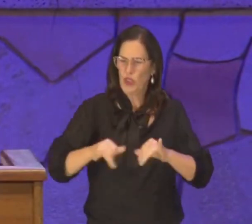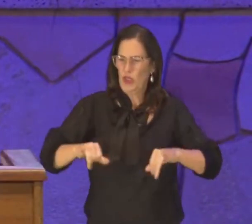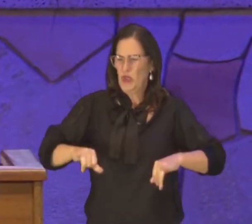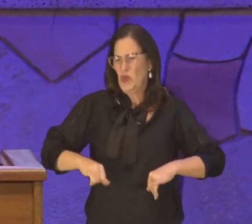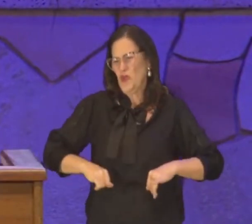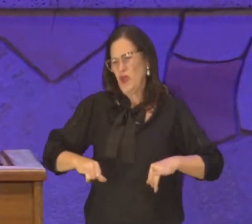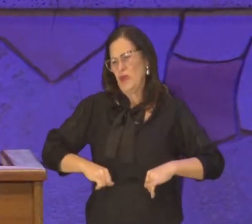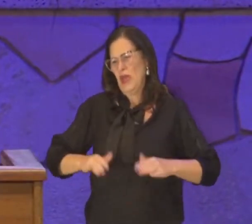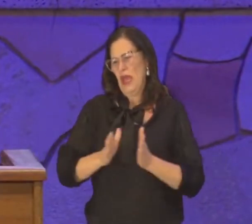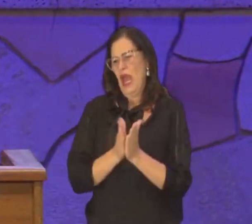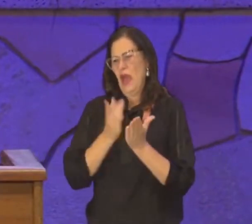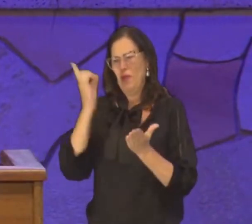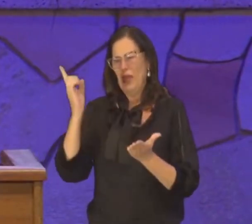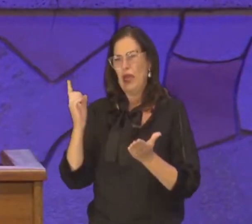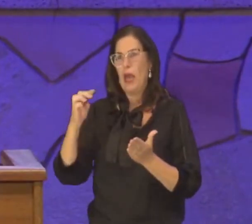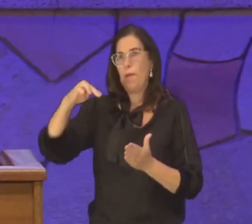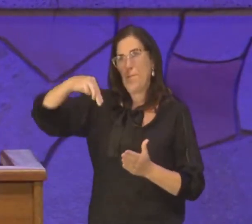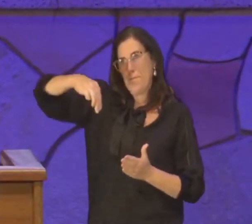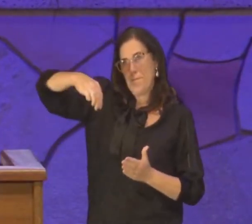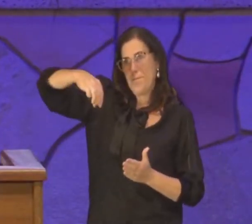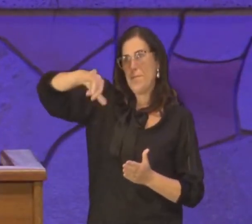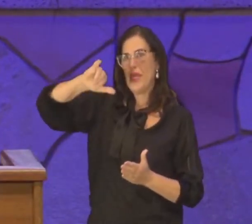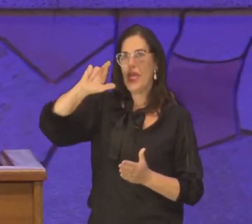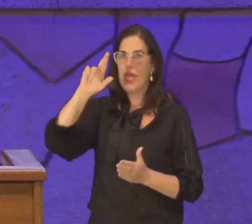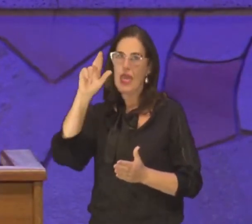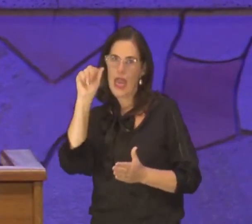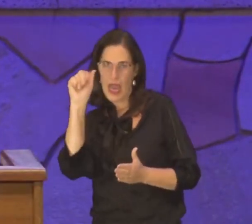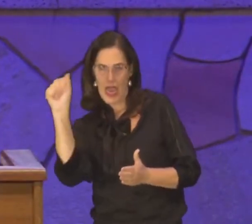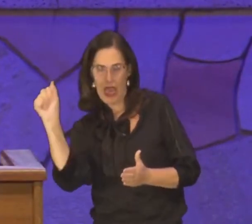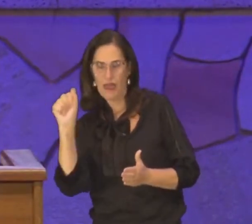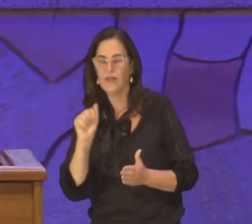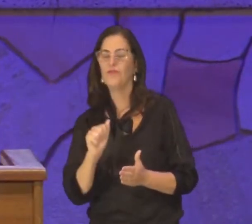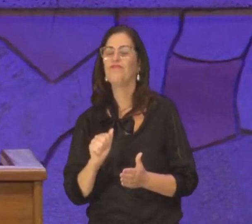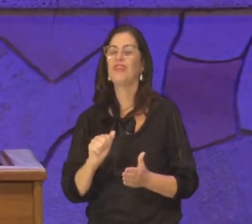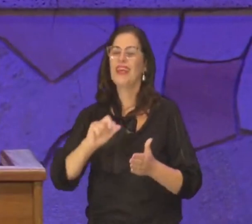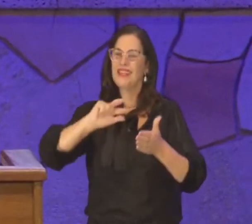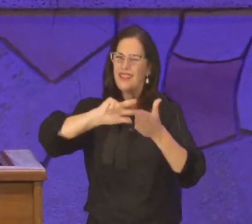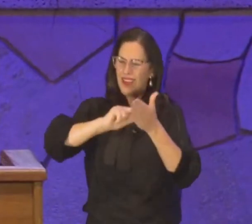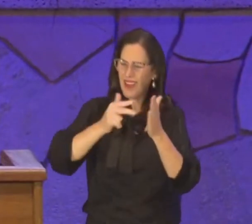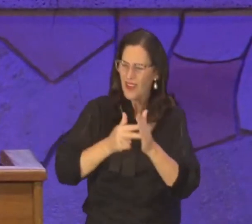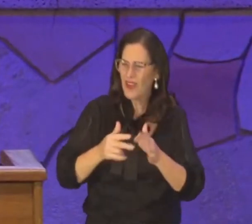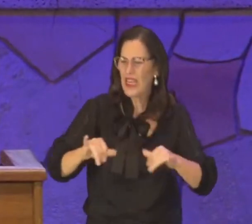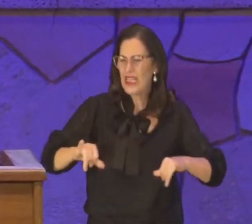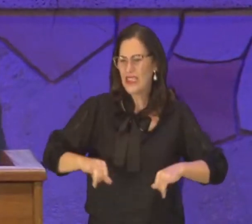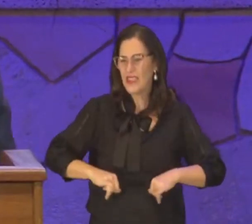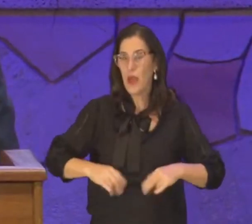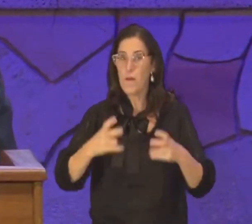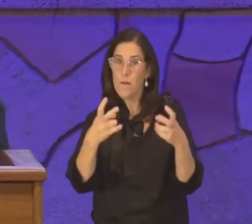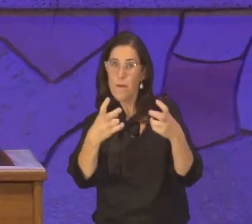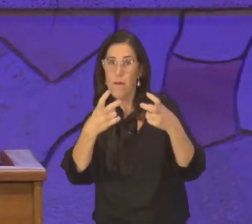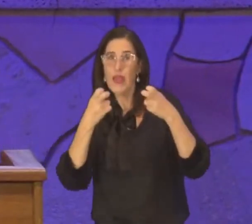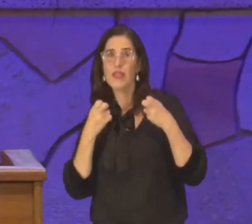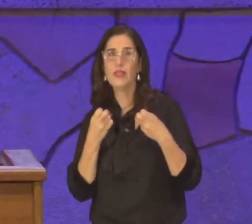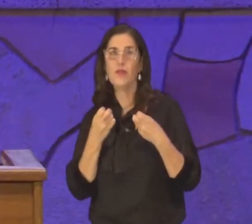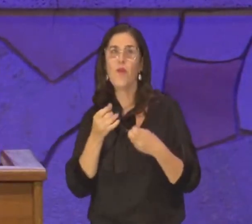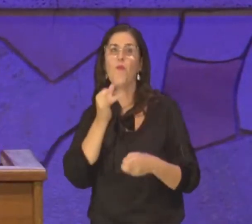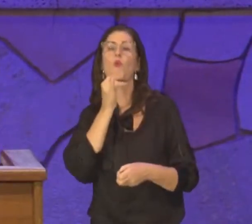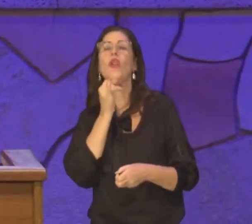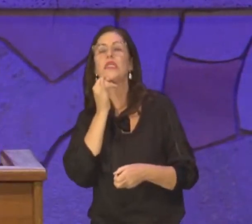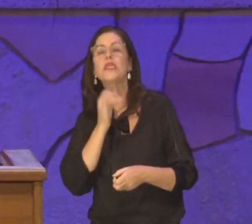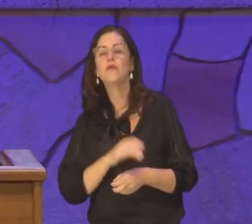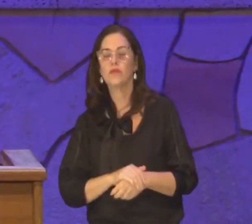Bíblia, a mirra, ela possui também um símbolo de sofrimento, e nós podemos perceber isto, como por